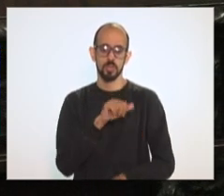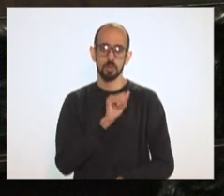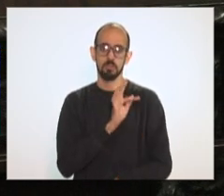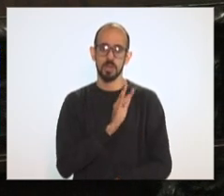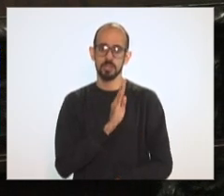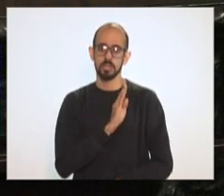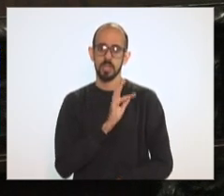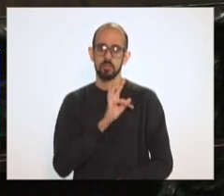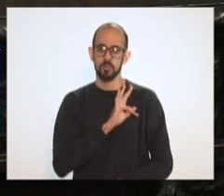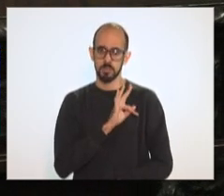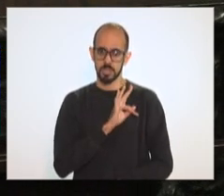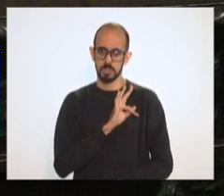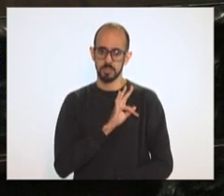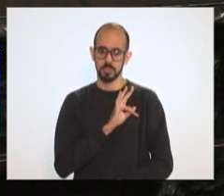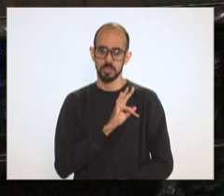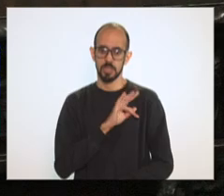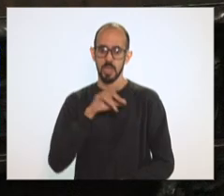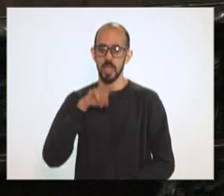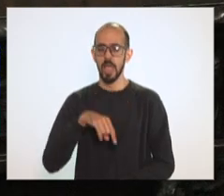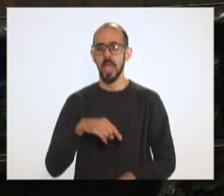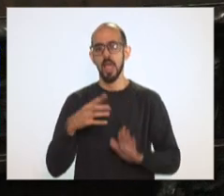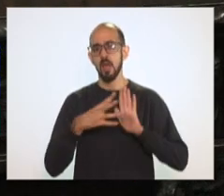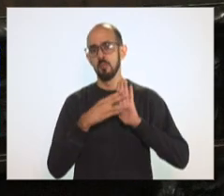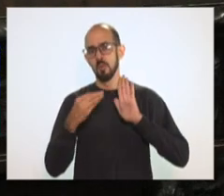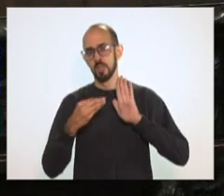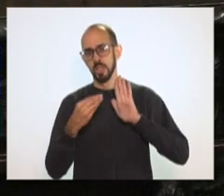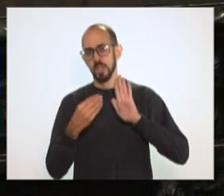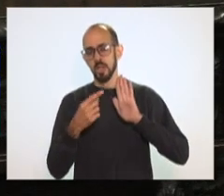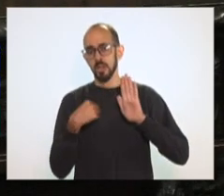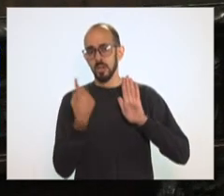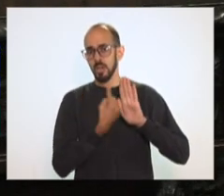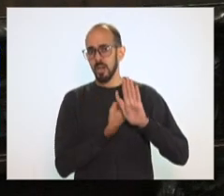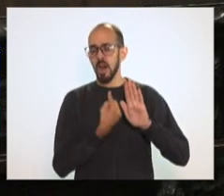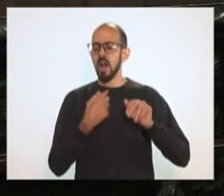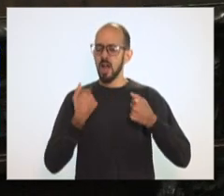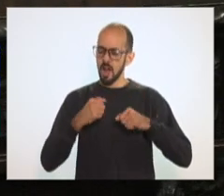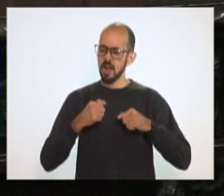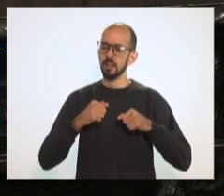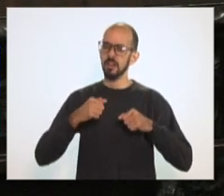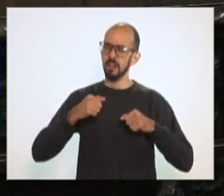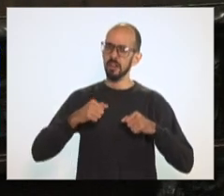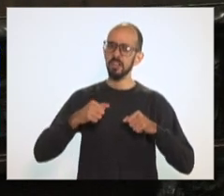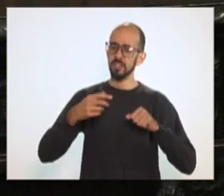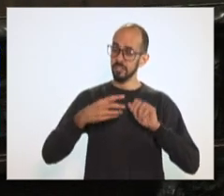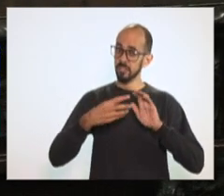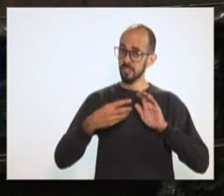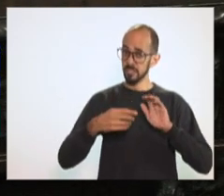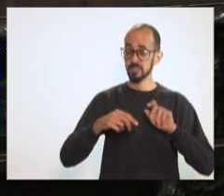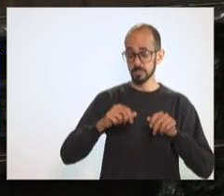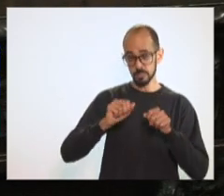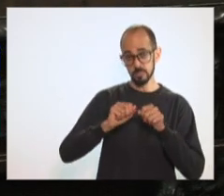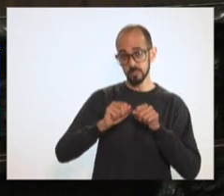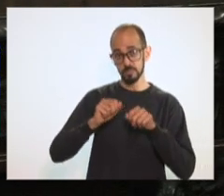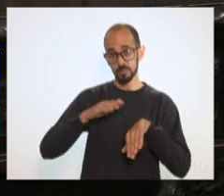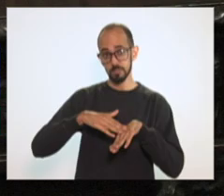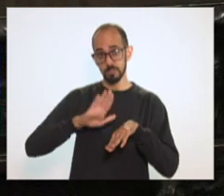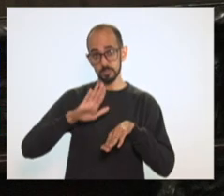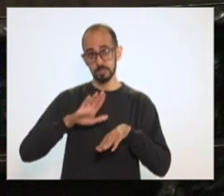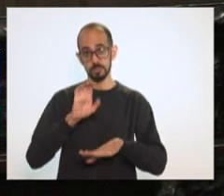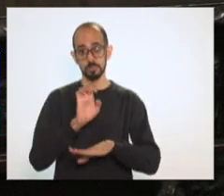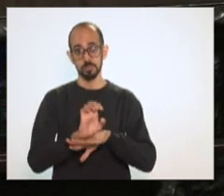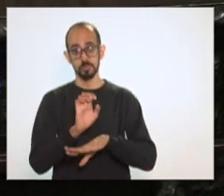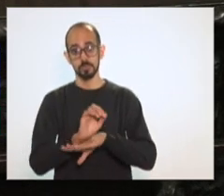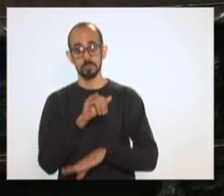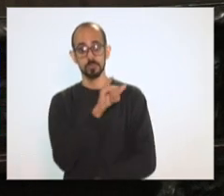são exemplos exitosos e a gente precisa reproduzir esse modelo em outros lugares e o Estado de Janeiro pode aproveitar essa